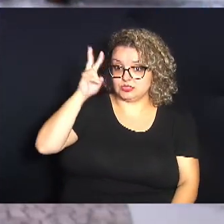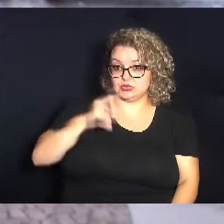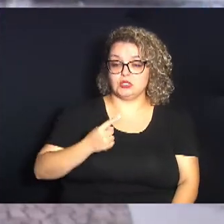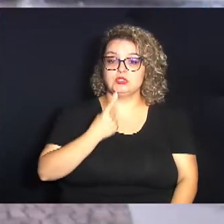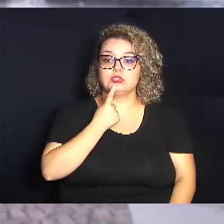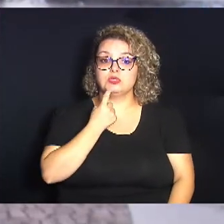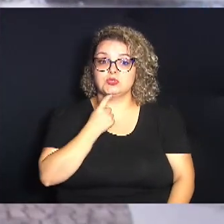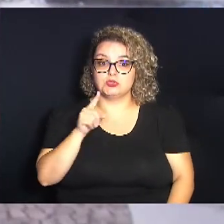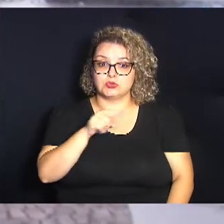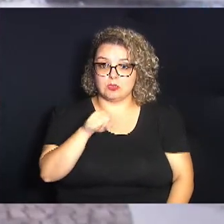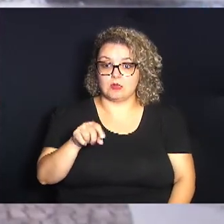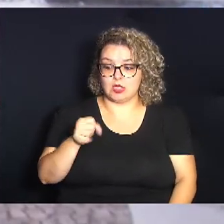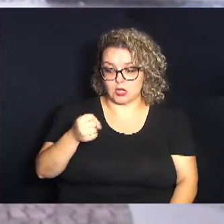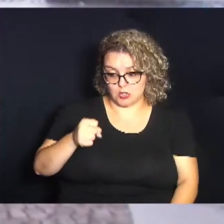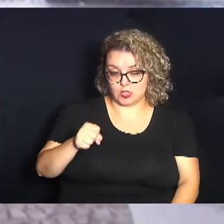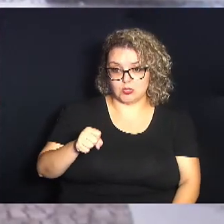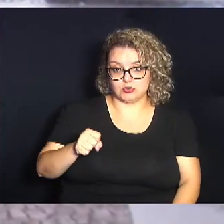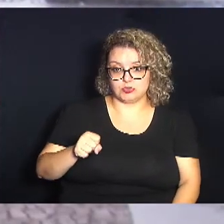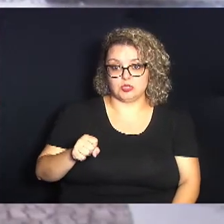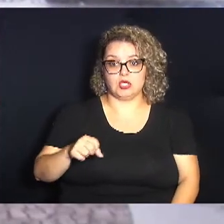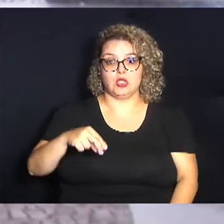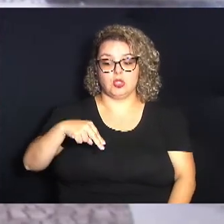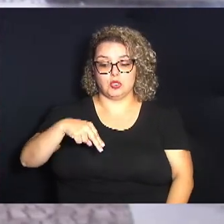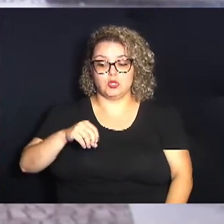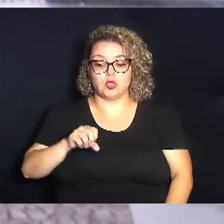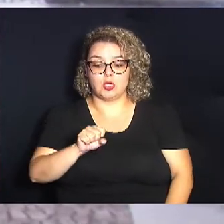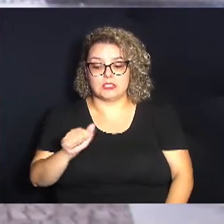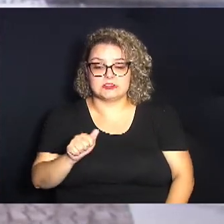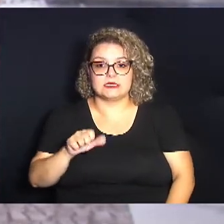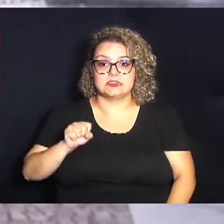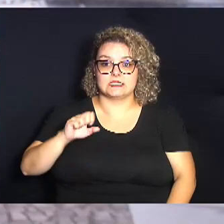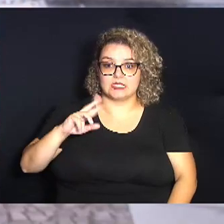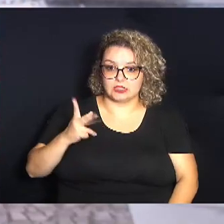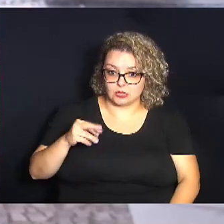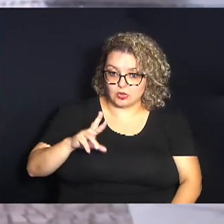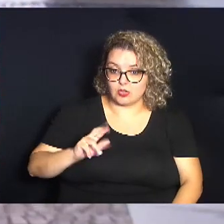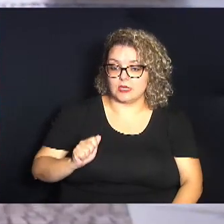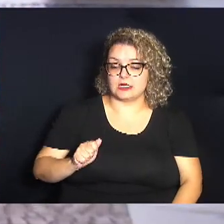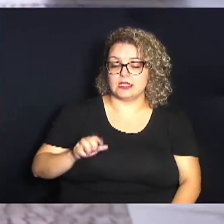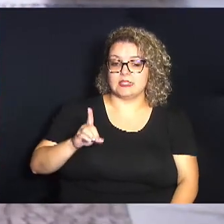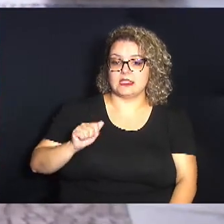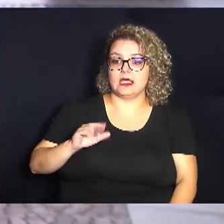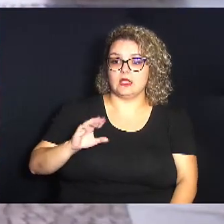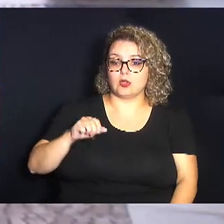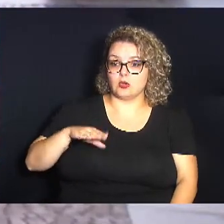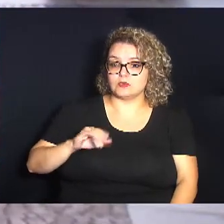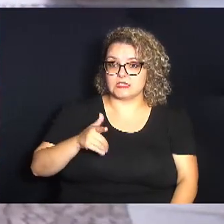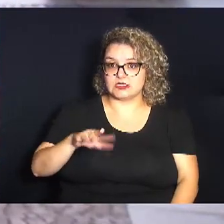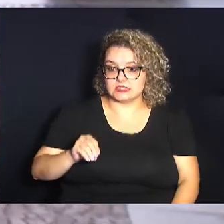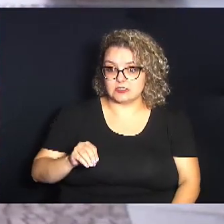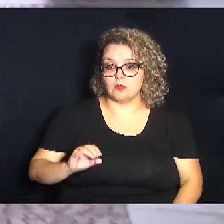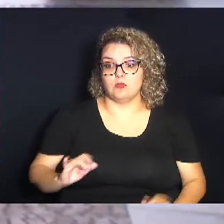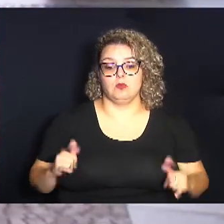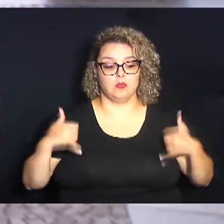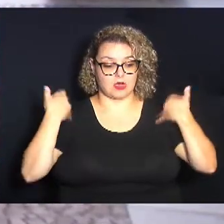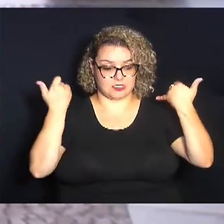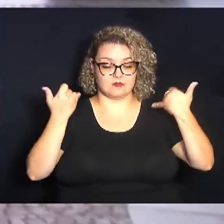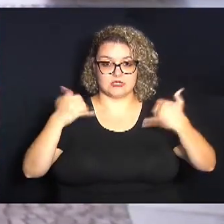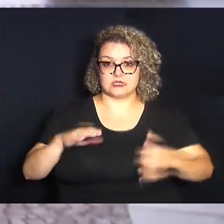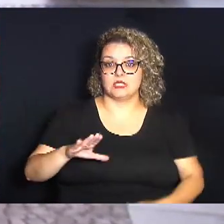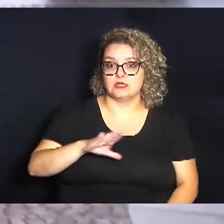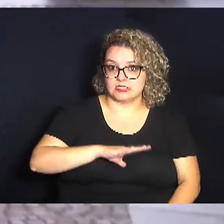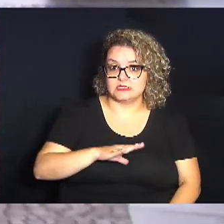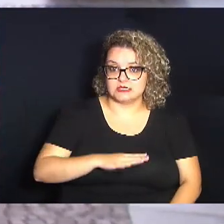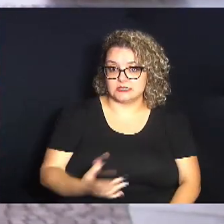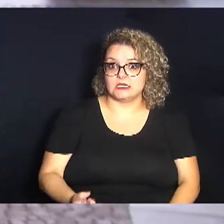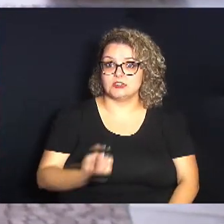dia 8, no dia de Nossa Senhora da Conceição, quando se comemora o aniversário de Campinas, caberá a cada lojista a decisão de